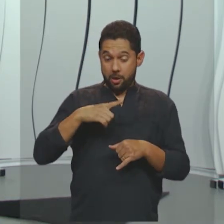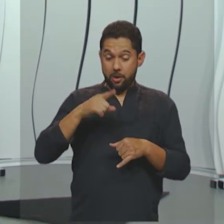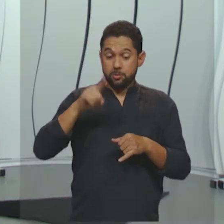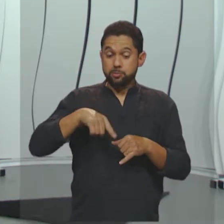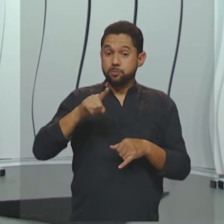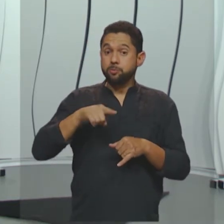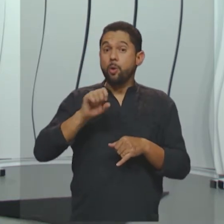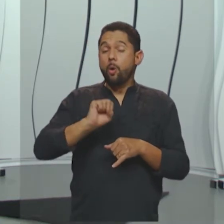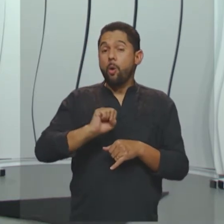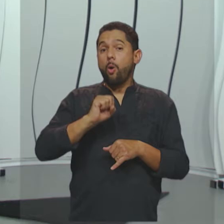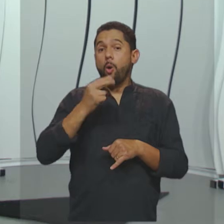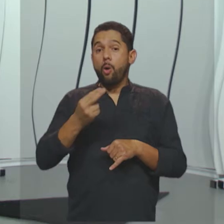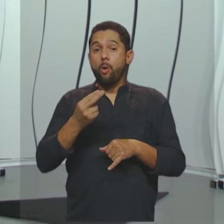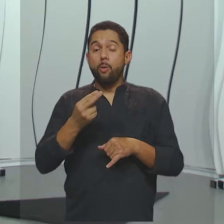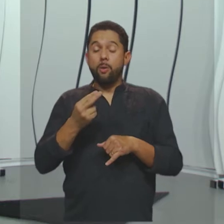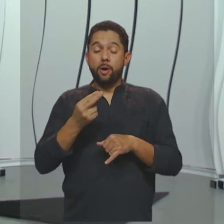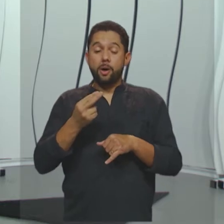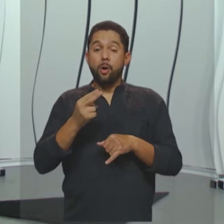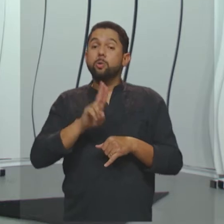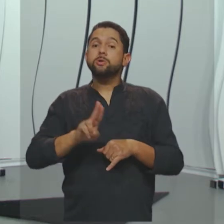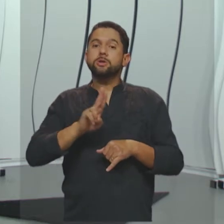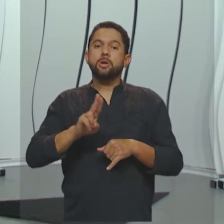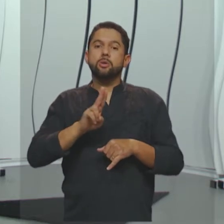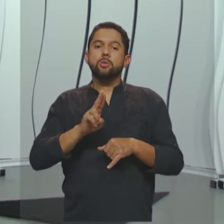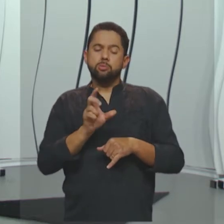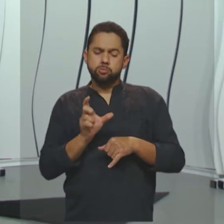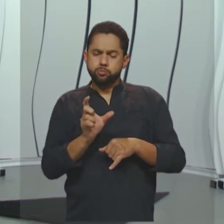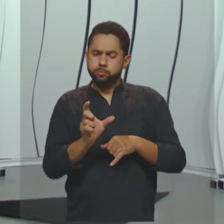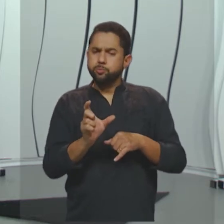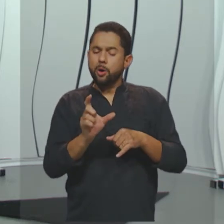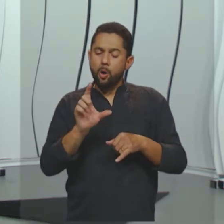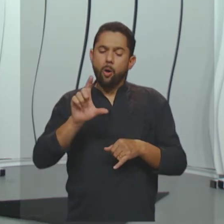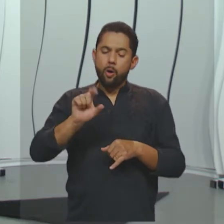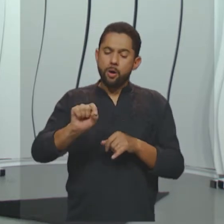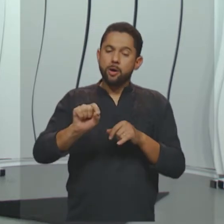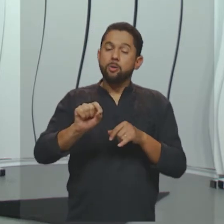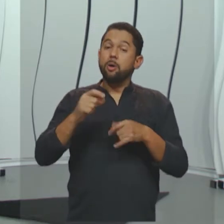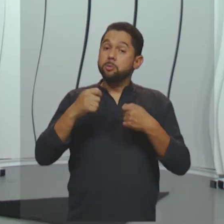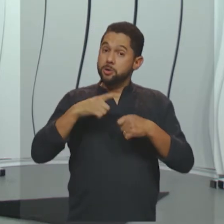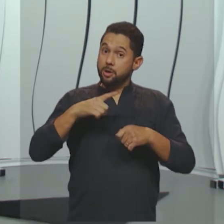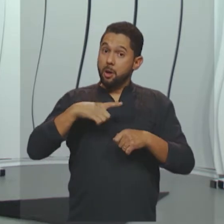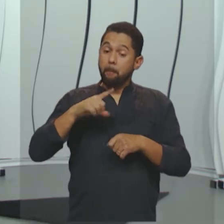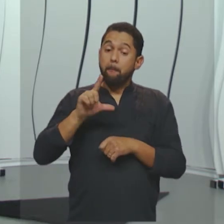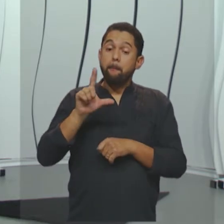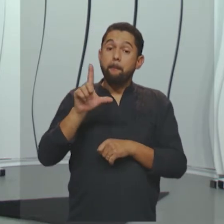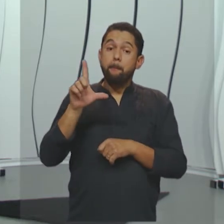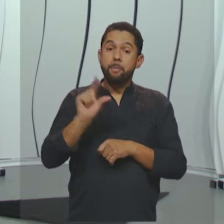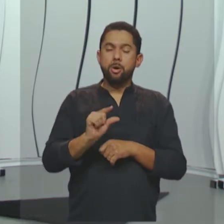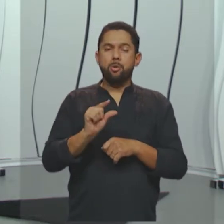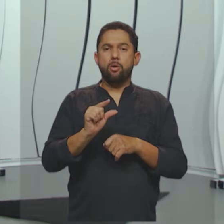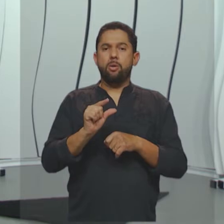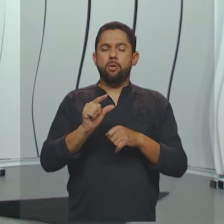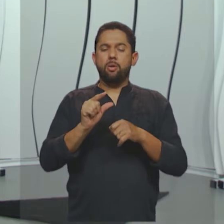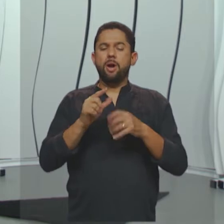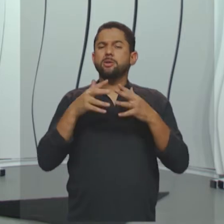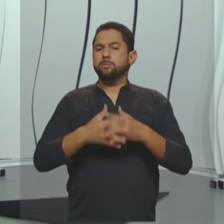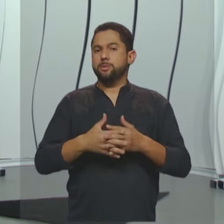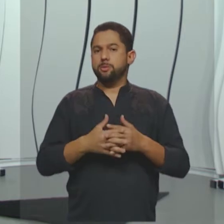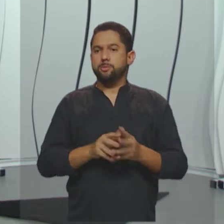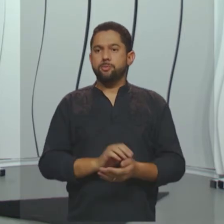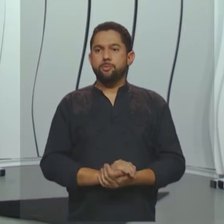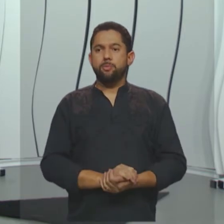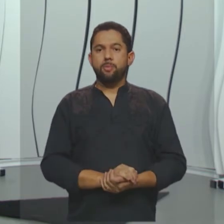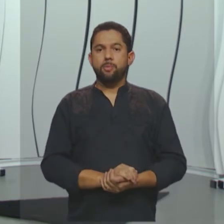amperímetro, eu preciso ter menor interferência naquele circuito, ou seja, menor alteração possível no valor de corrente. E aí, se